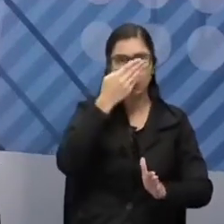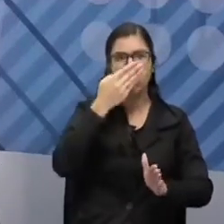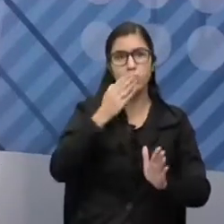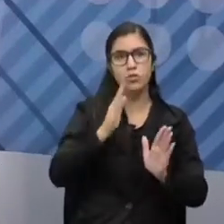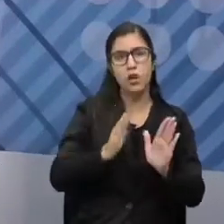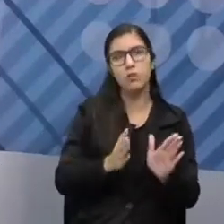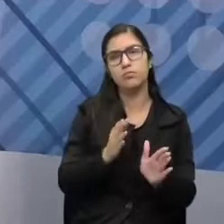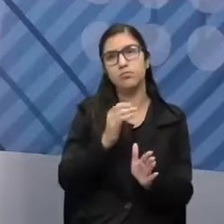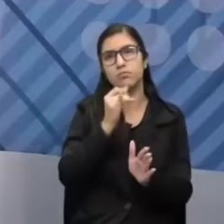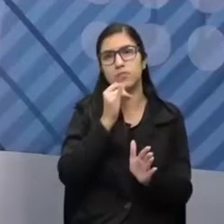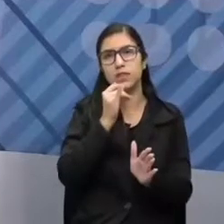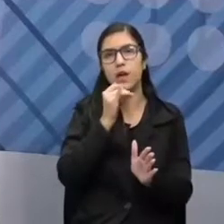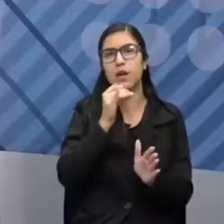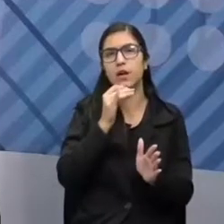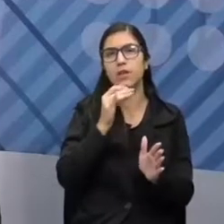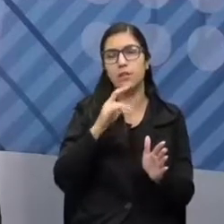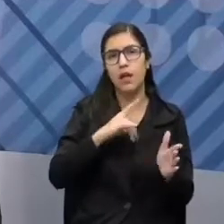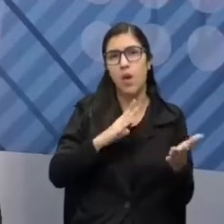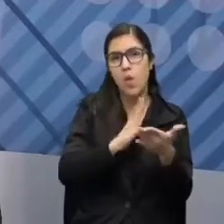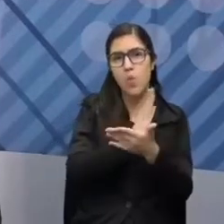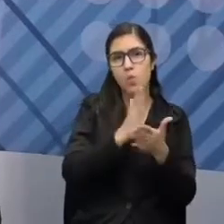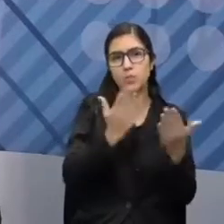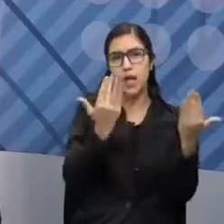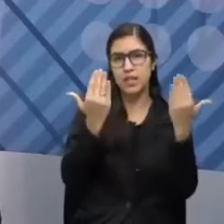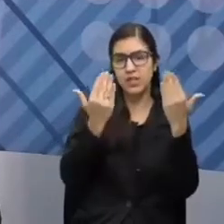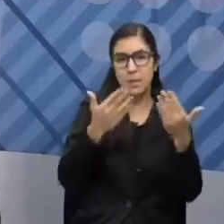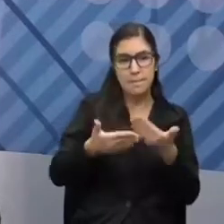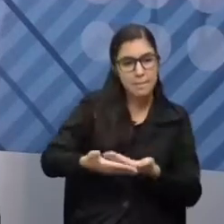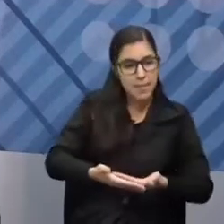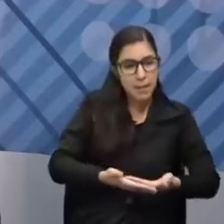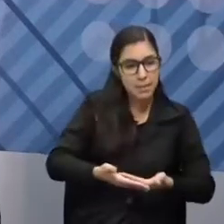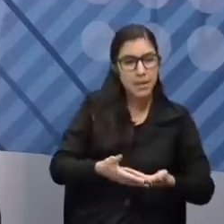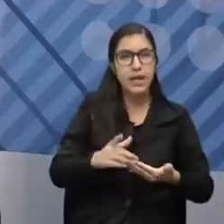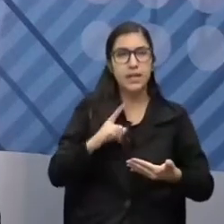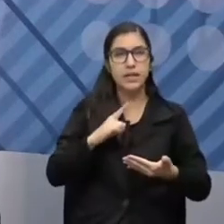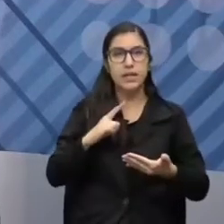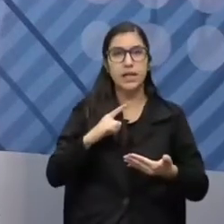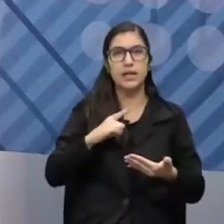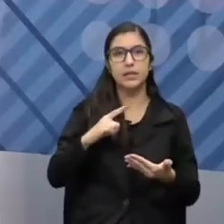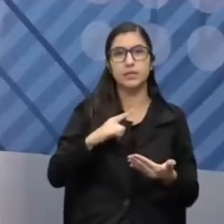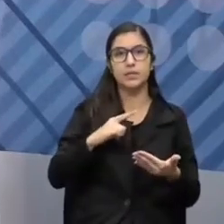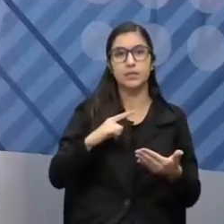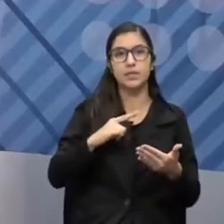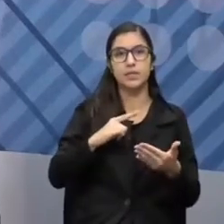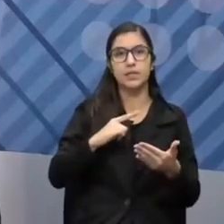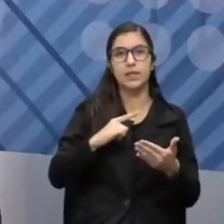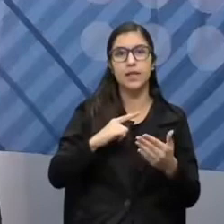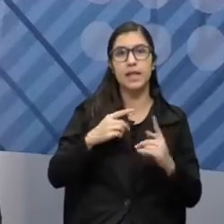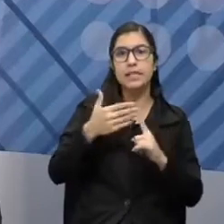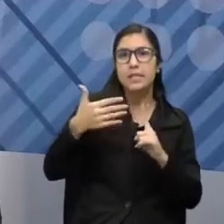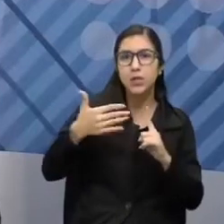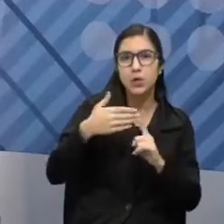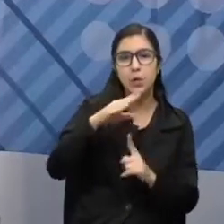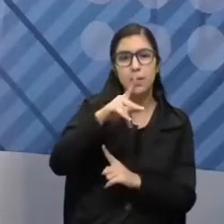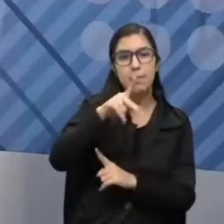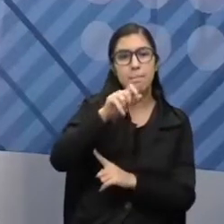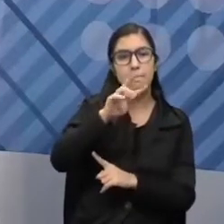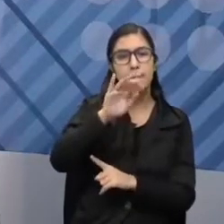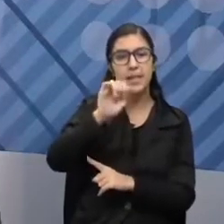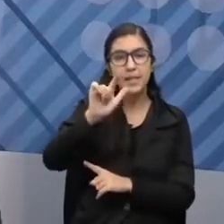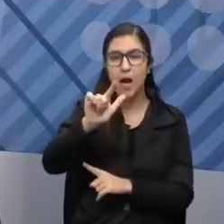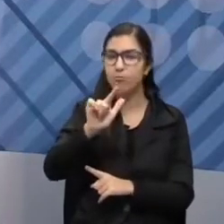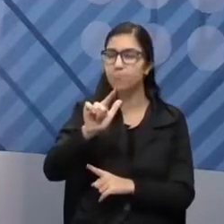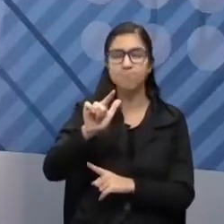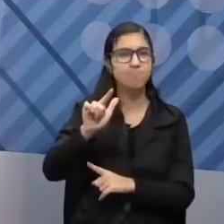nós temos nos atendimentos bebês com síndrome de Patau, que a bebê nasceu sem nada de visão e nada